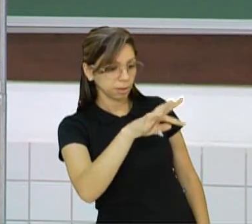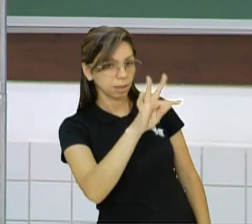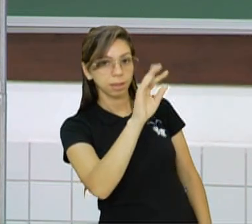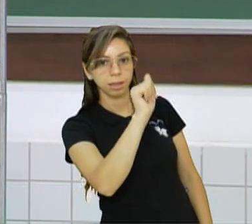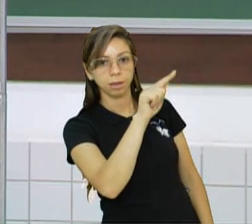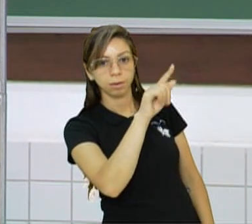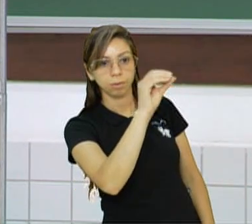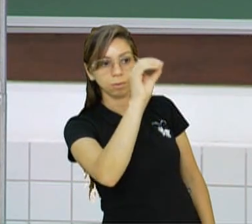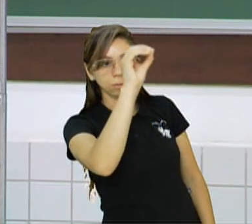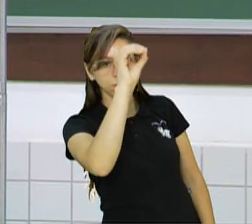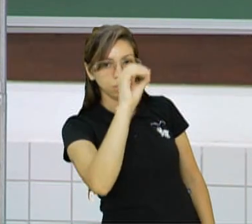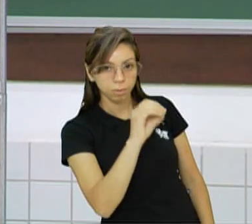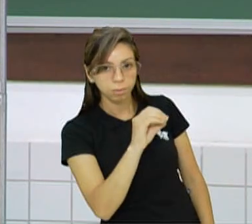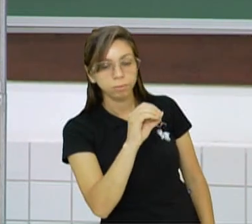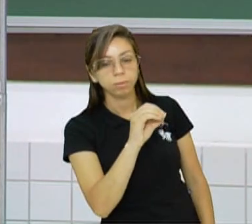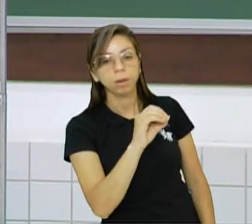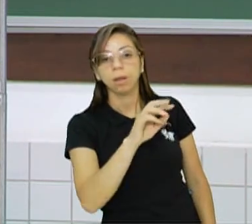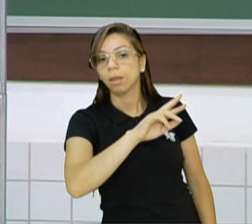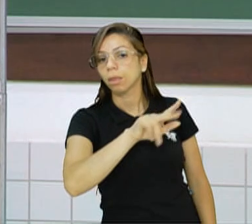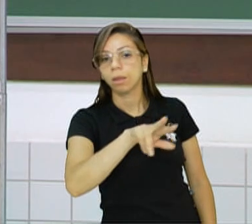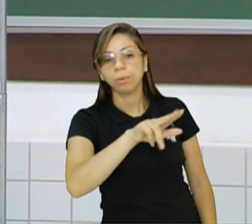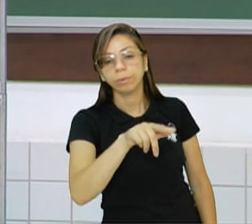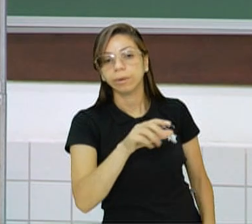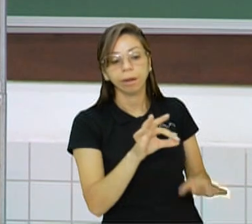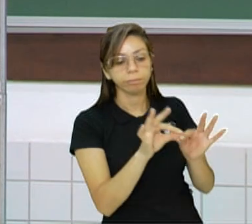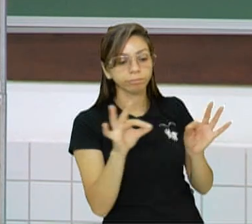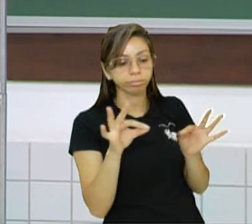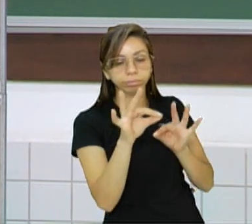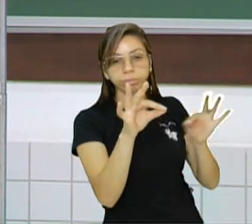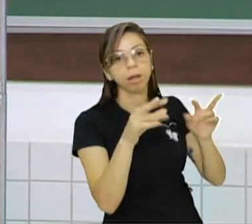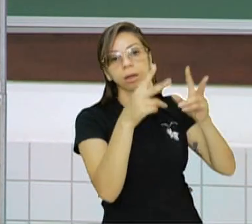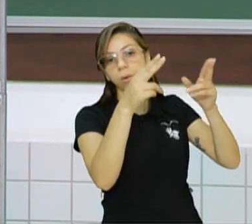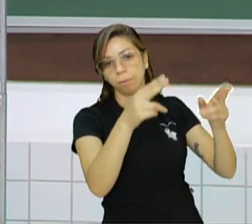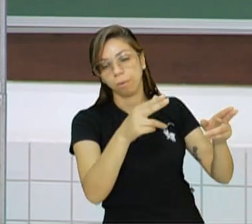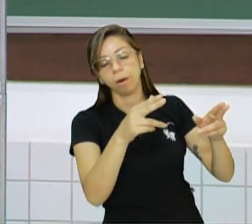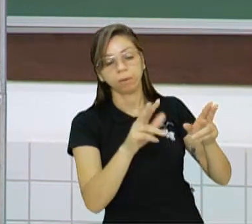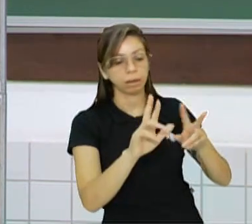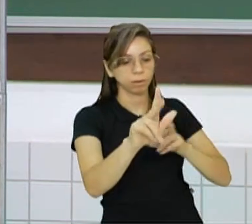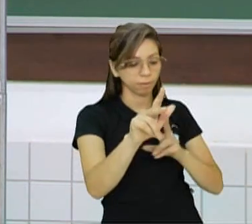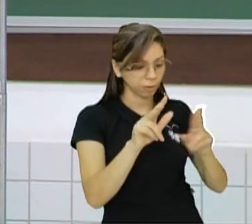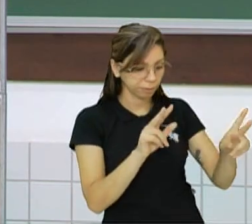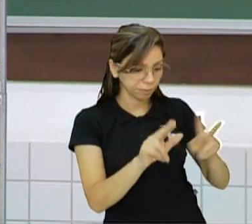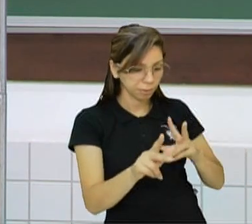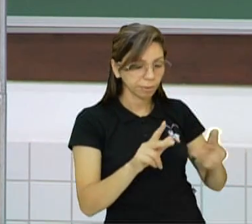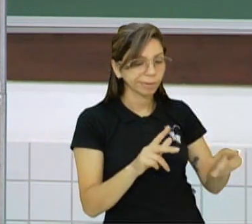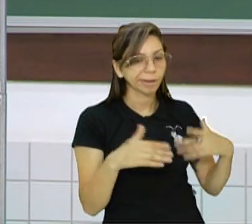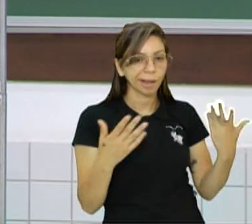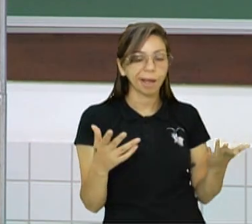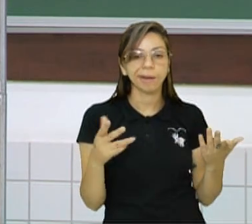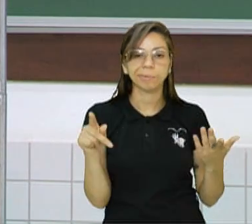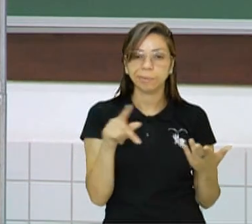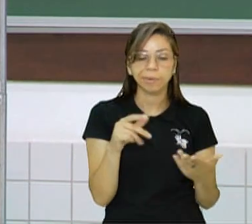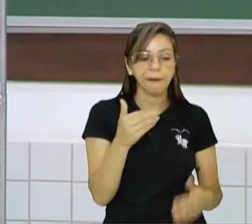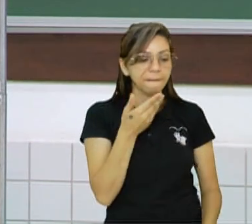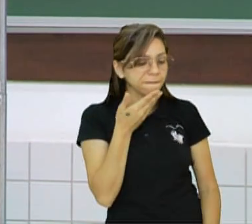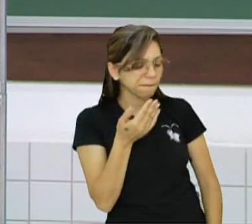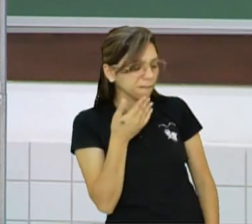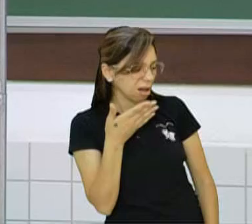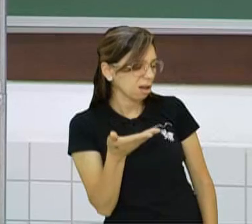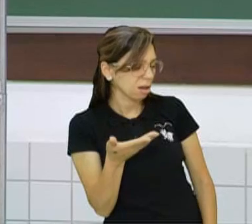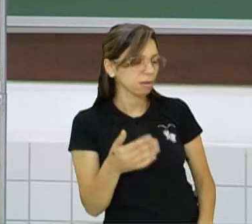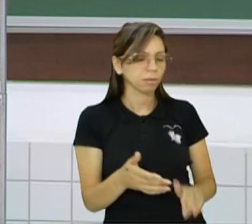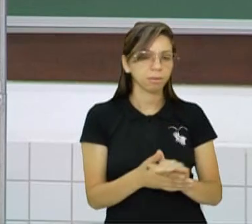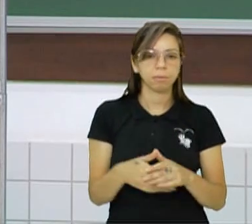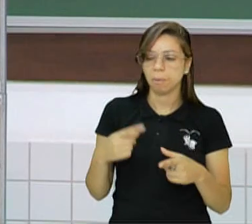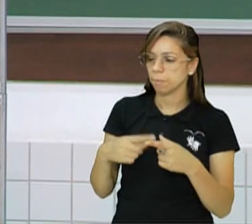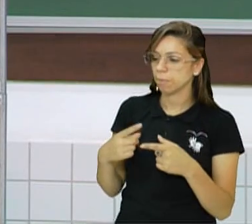de base pentagonal, não tem todos os lados iguais. Ah, prof, isso é muito fácil, né? Mas por que a